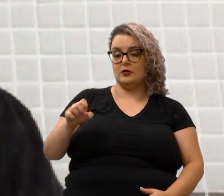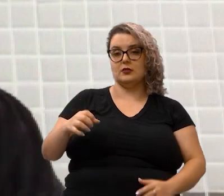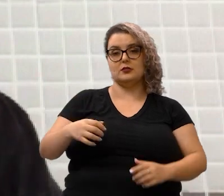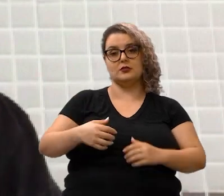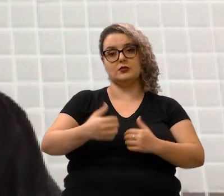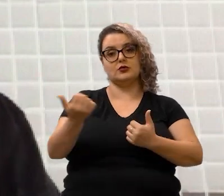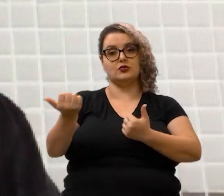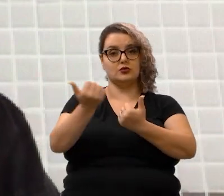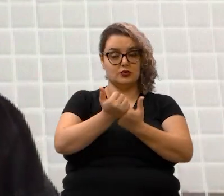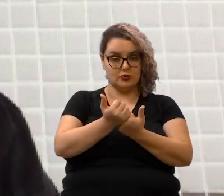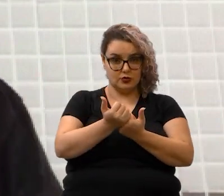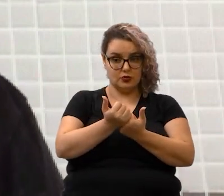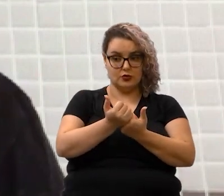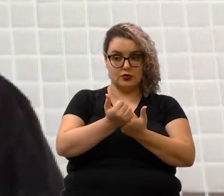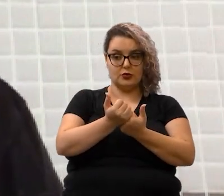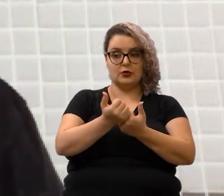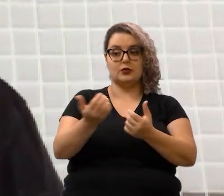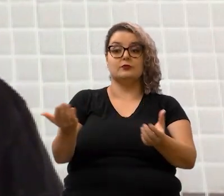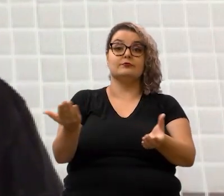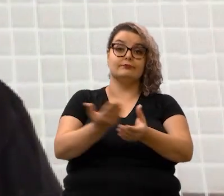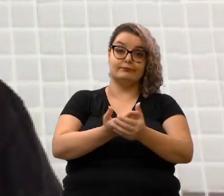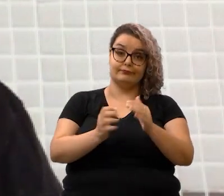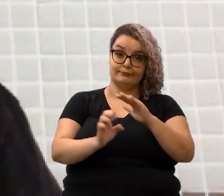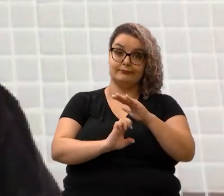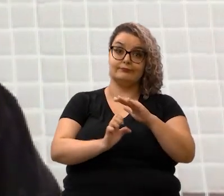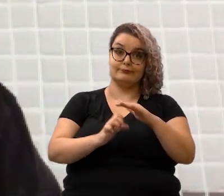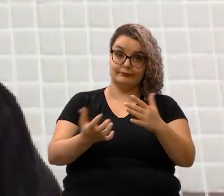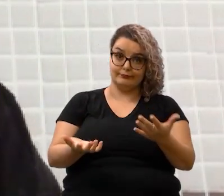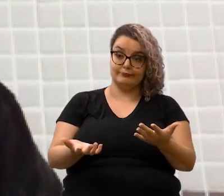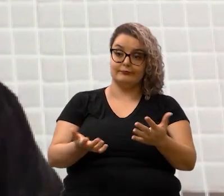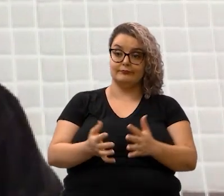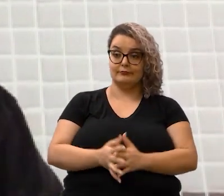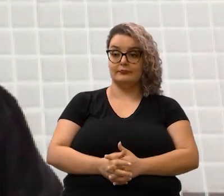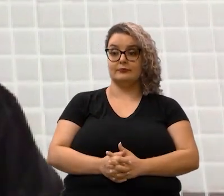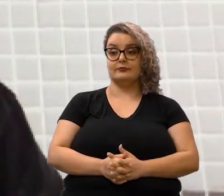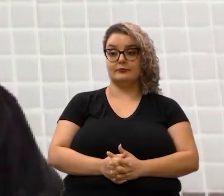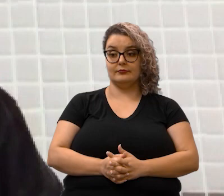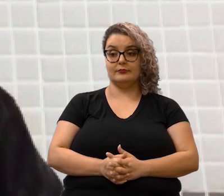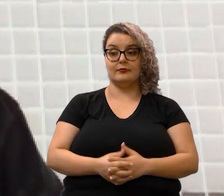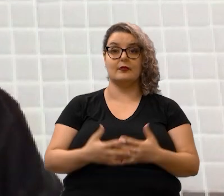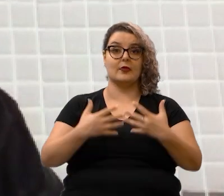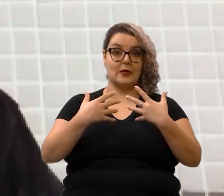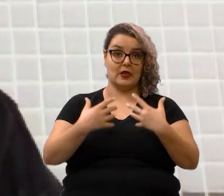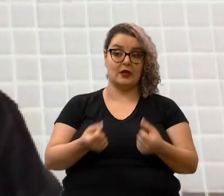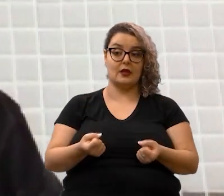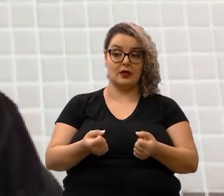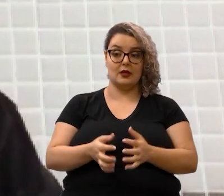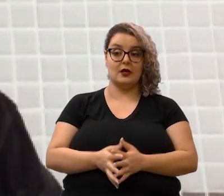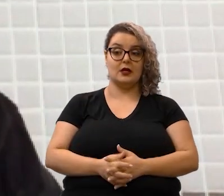prótese, colocou uma outra e processou a empresa que ele